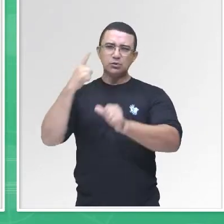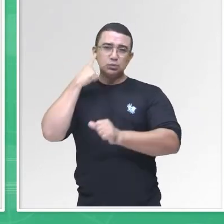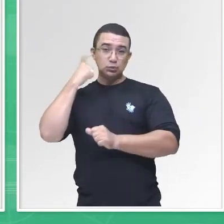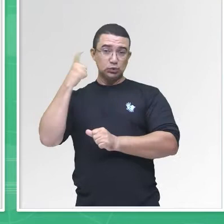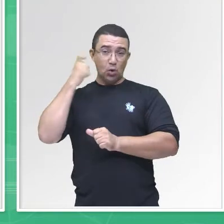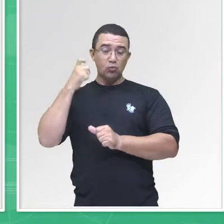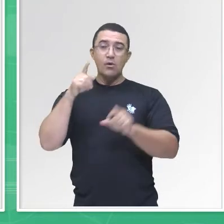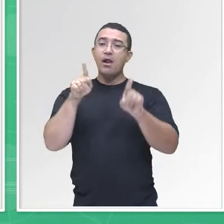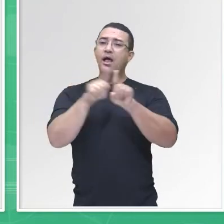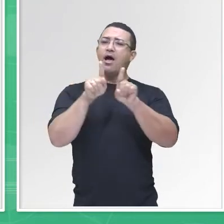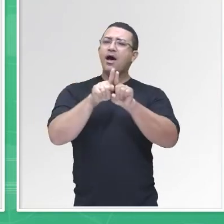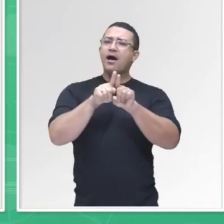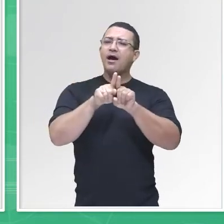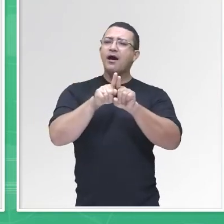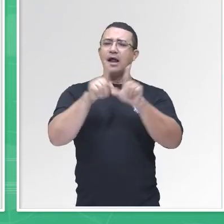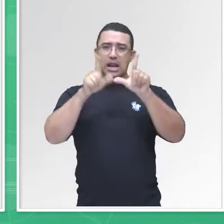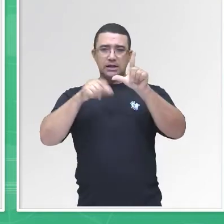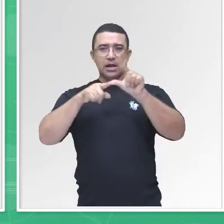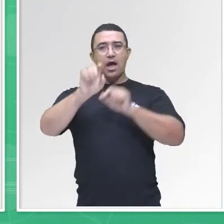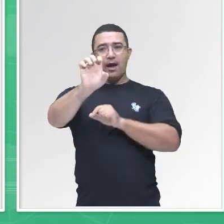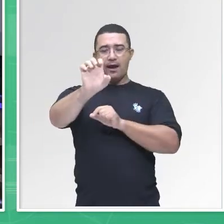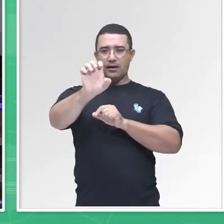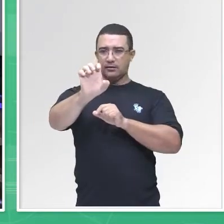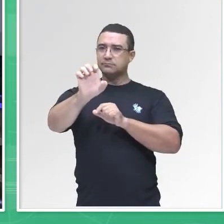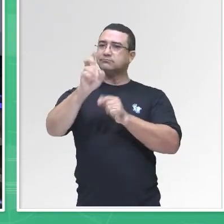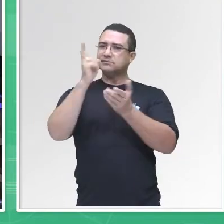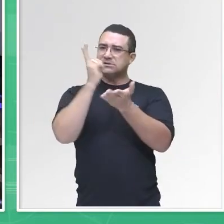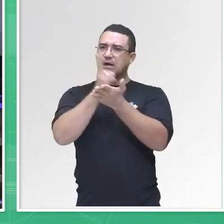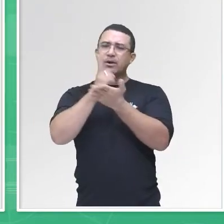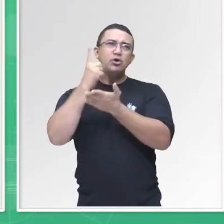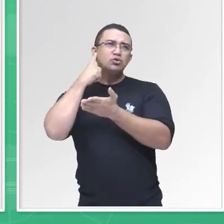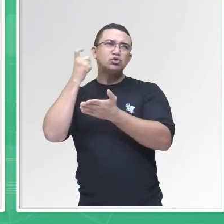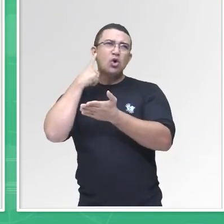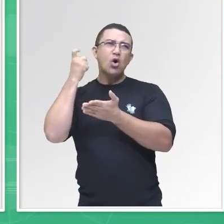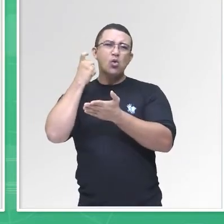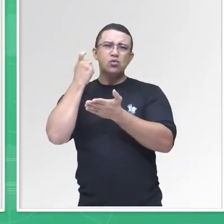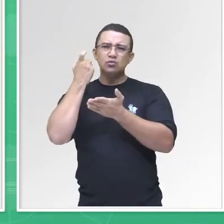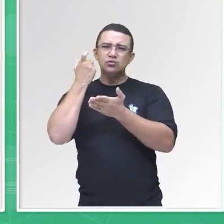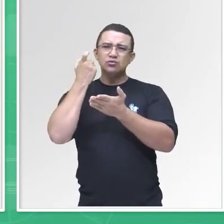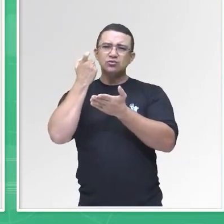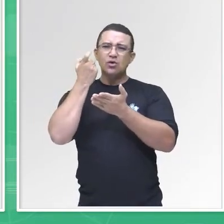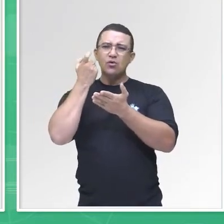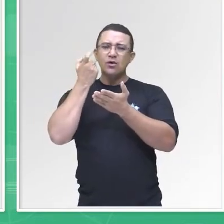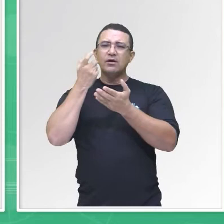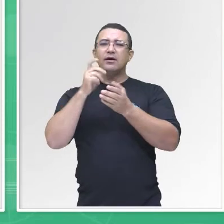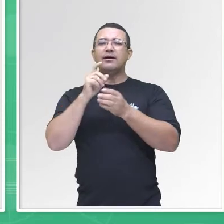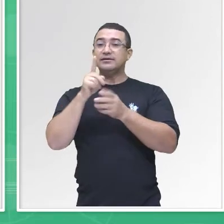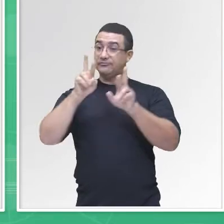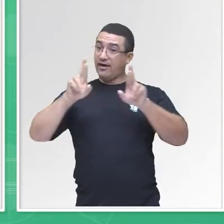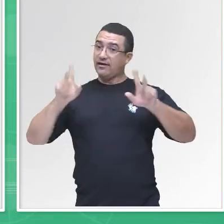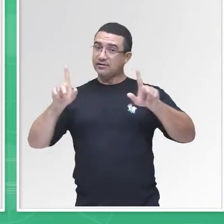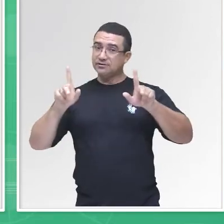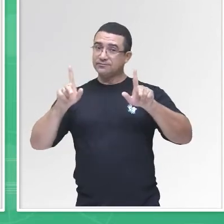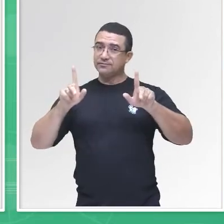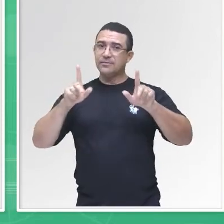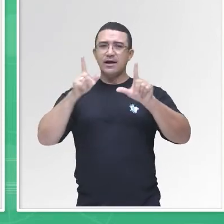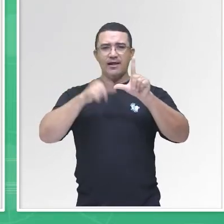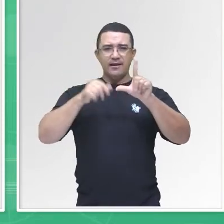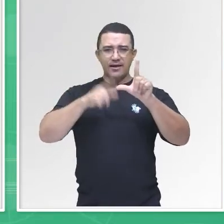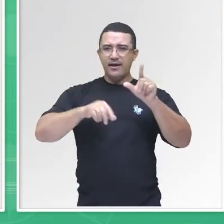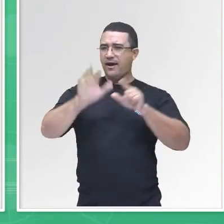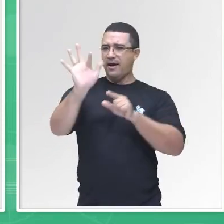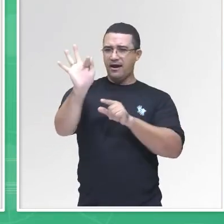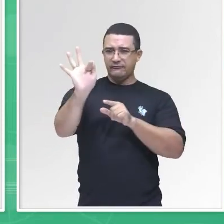no espanhol sempre vai ser fechada. E. O F, F. A letra G,